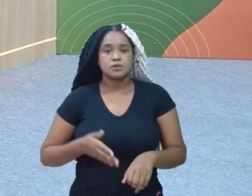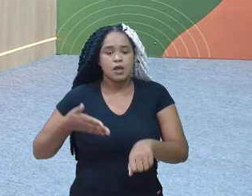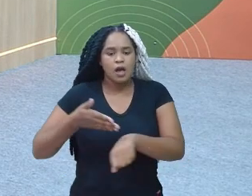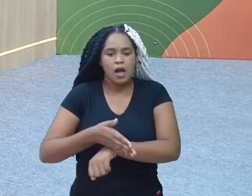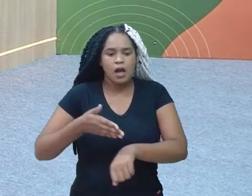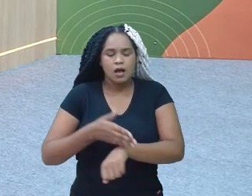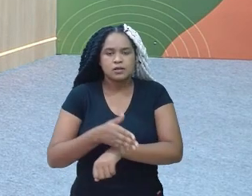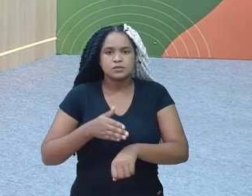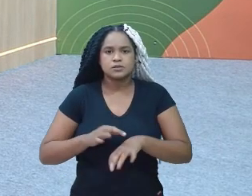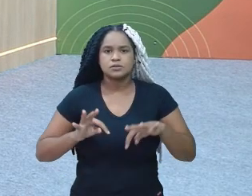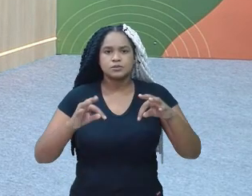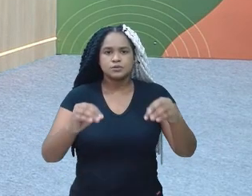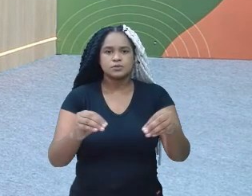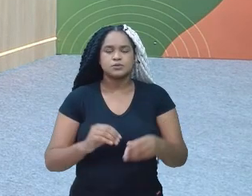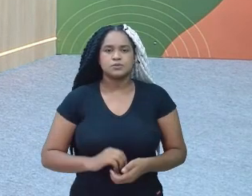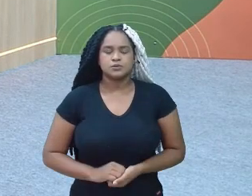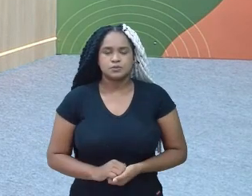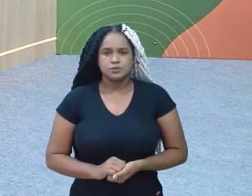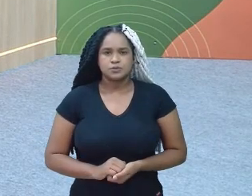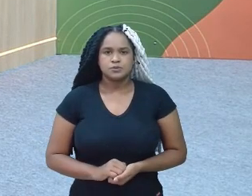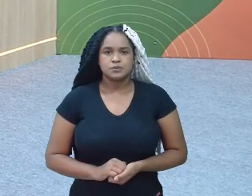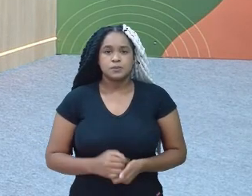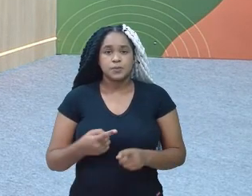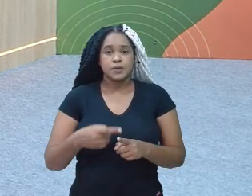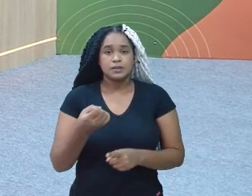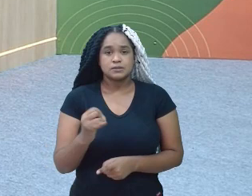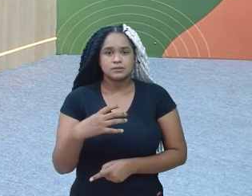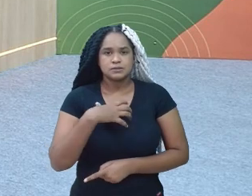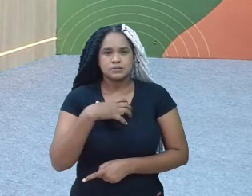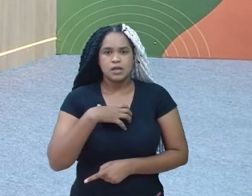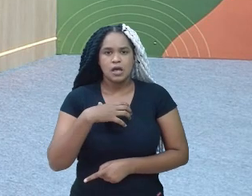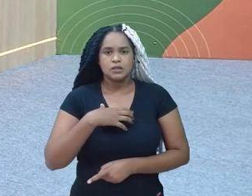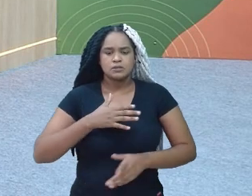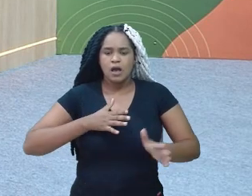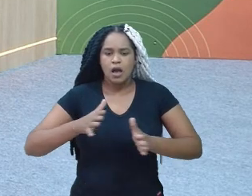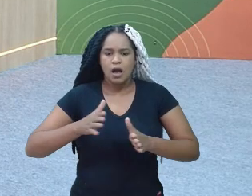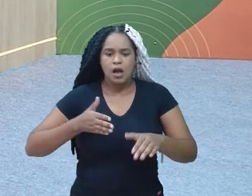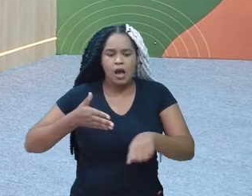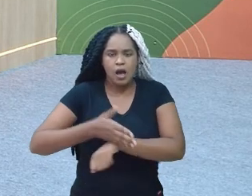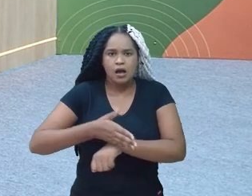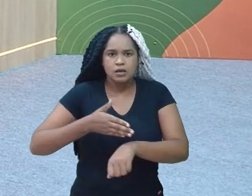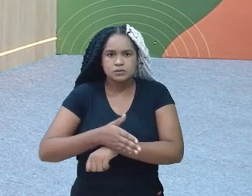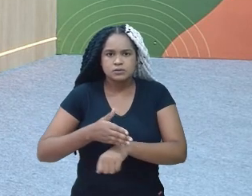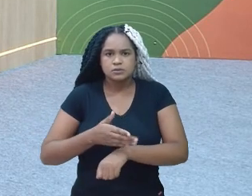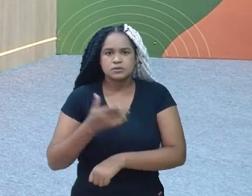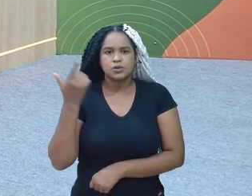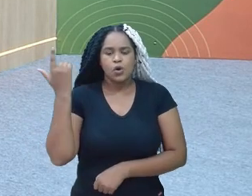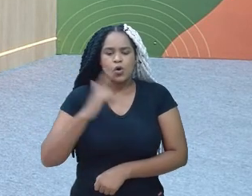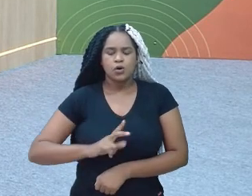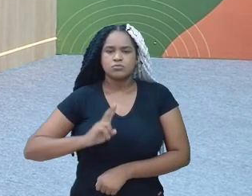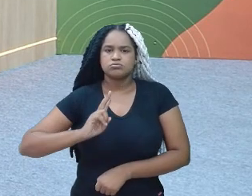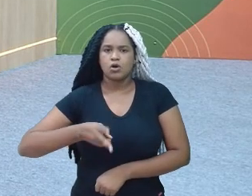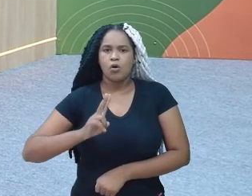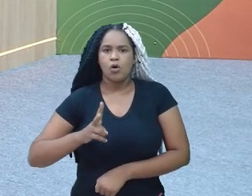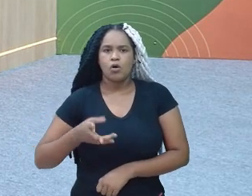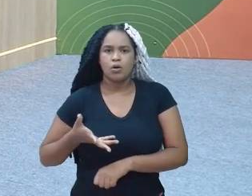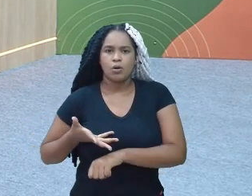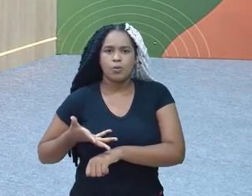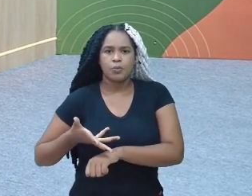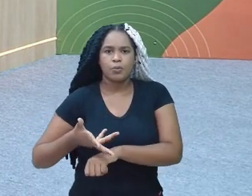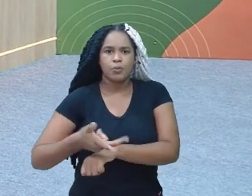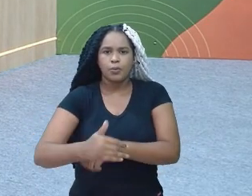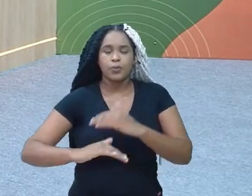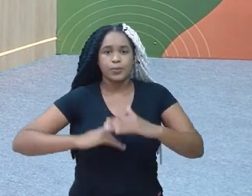tendo acesso, ele permanece de maneira muito com qualidade no